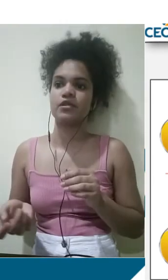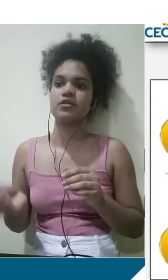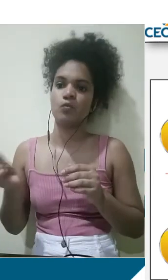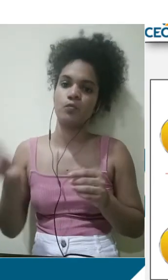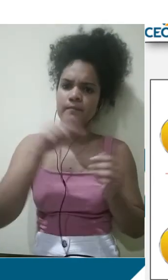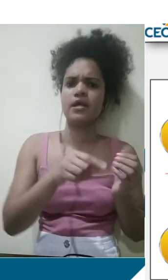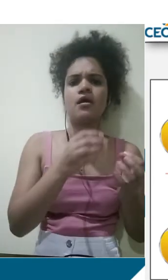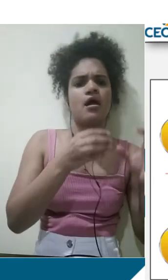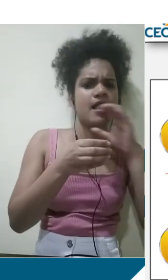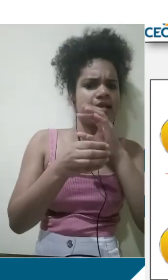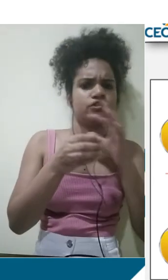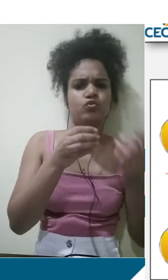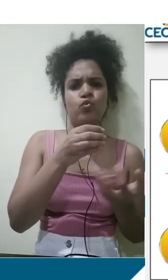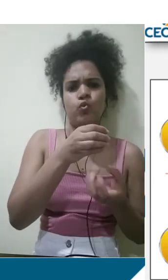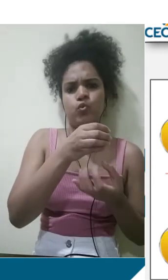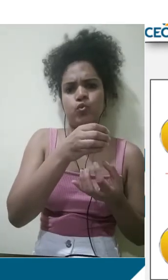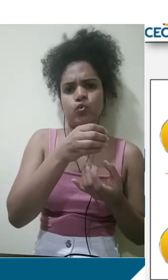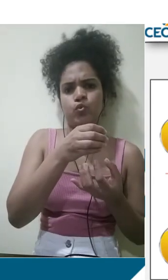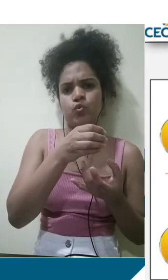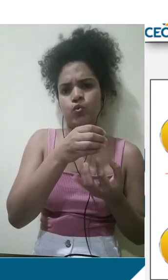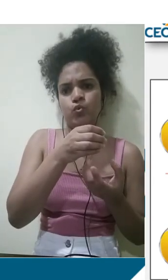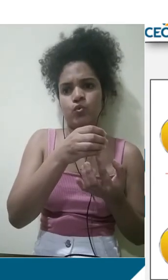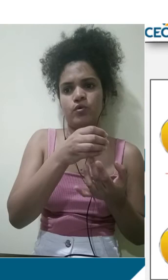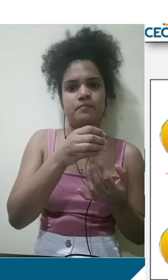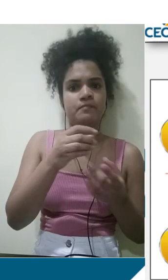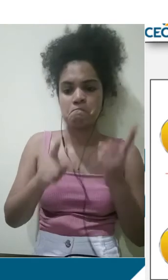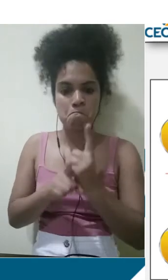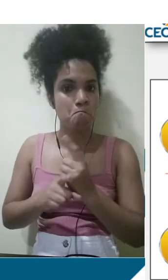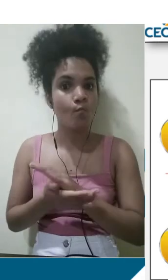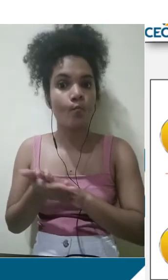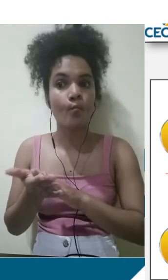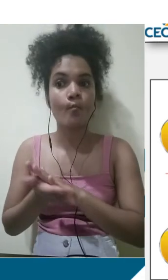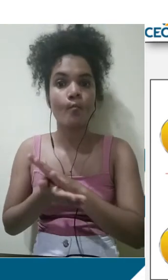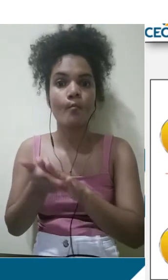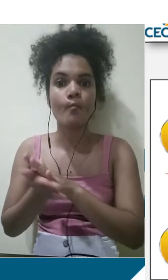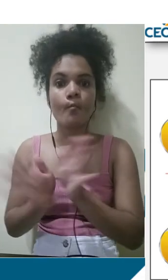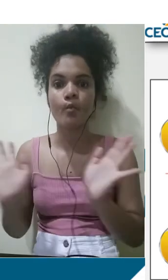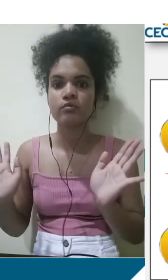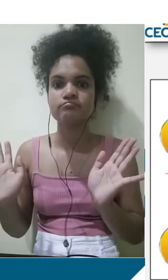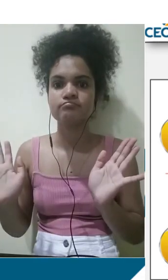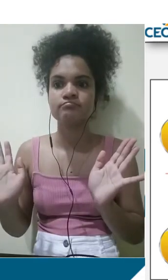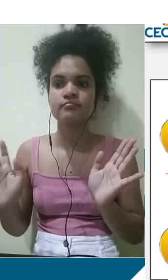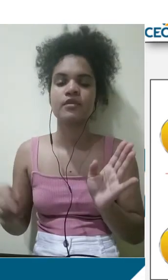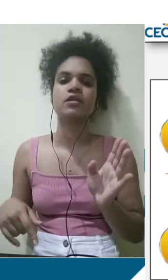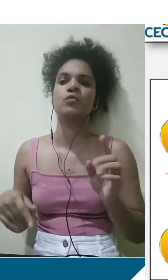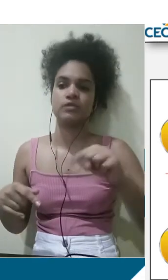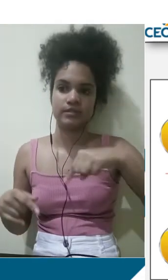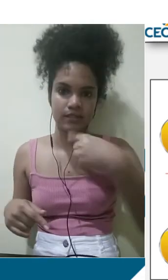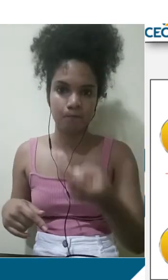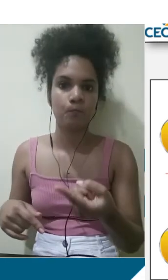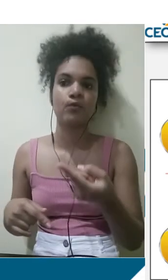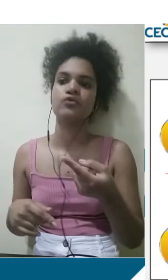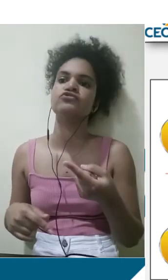fervido, dias depois não foram encontrados micro-organismos. Um experimento mais rigoroso, e mais tarde esse